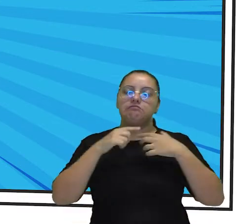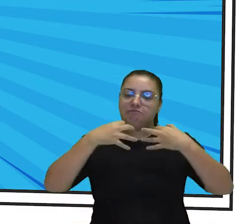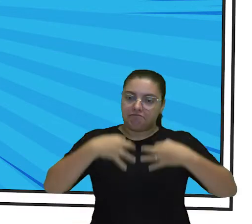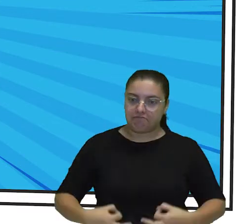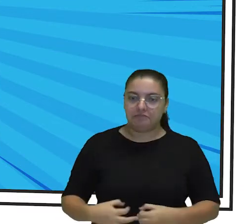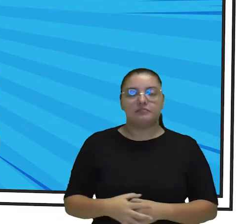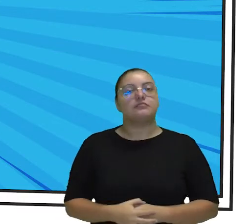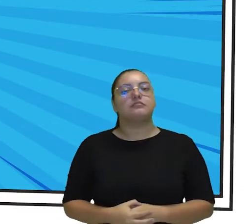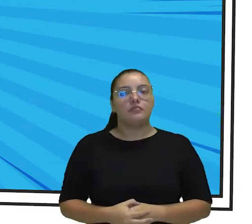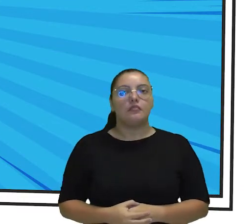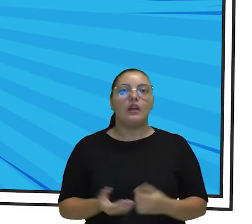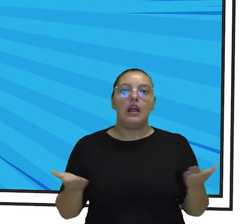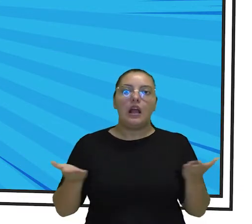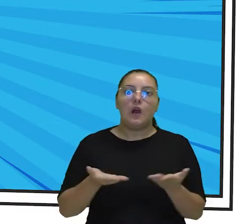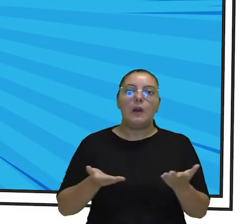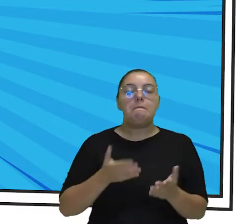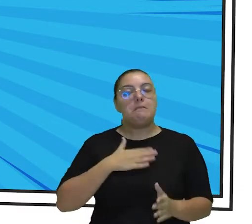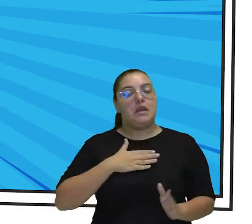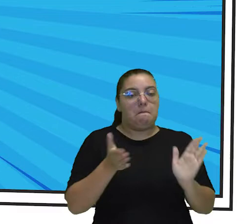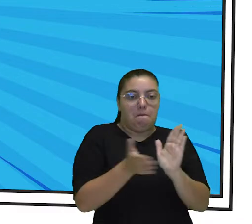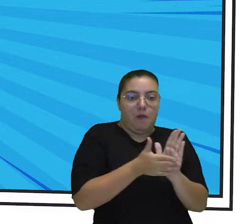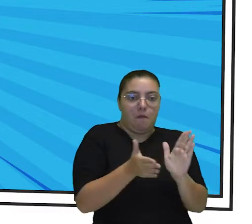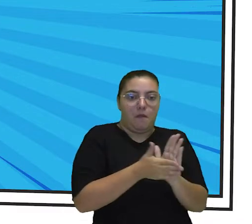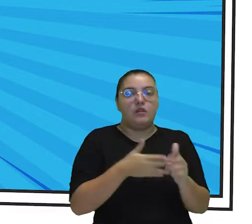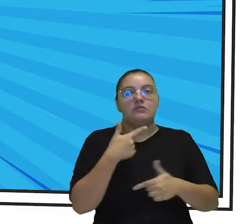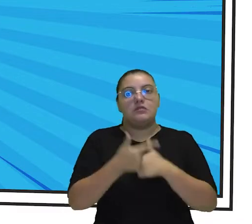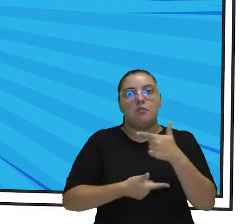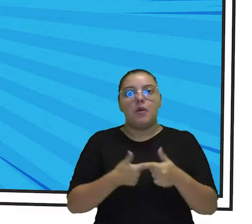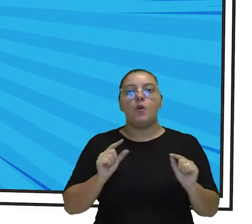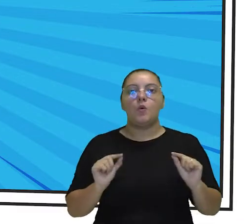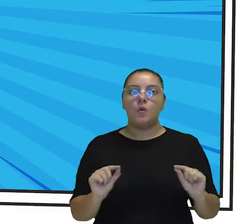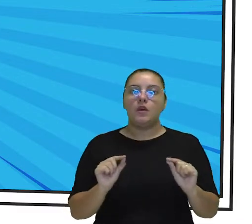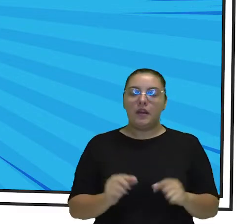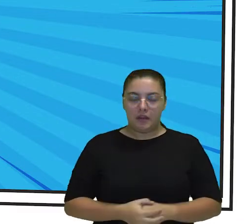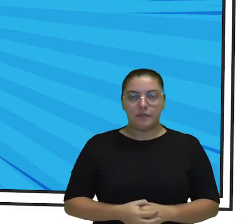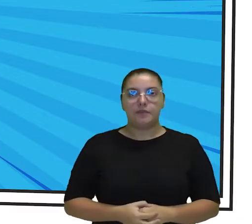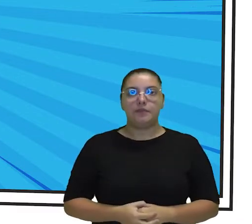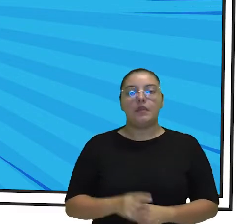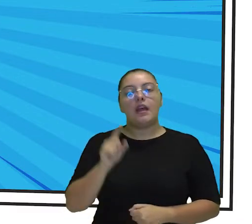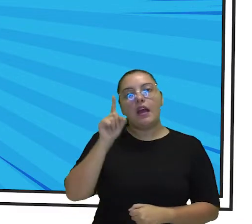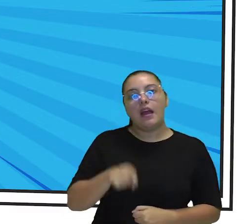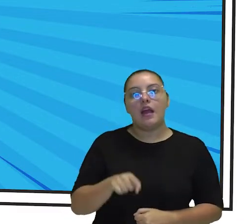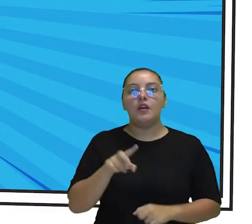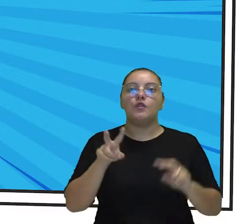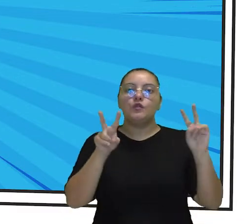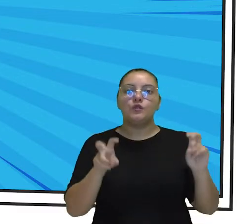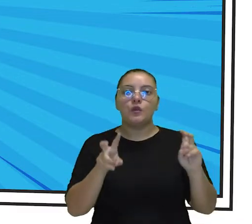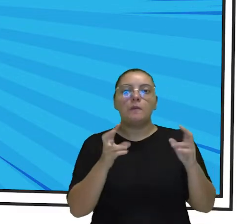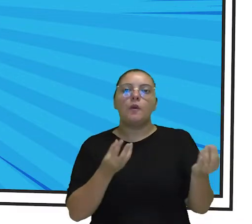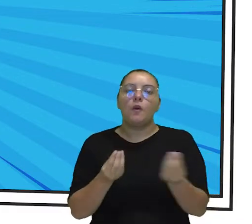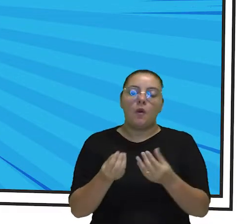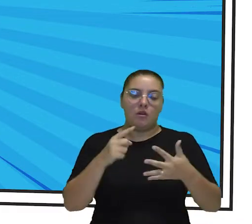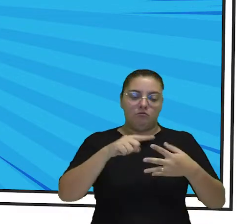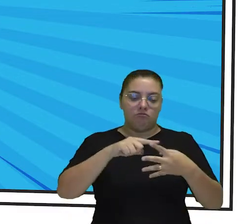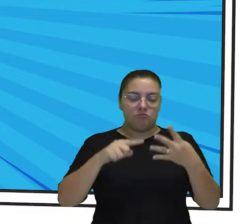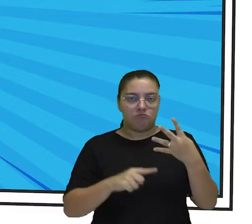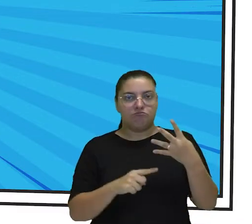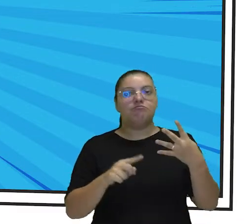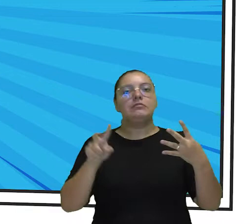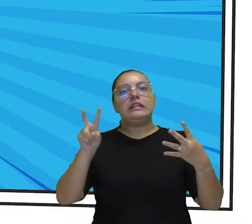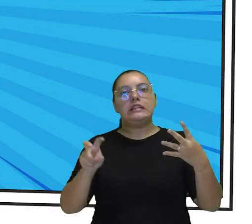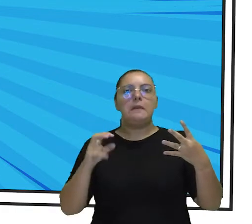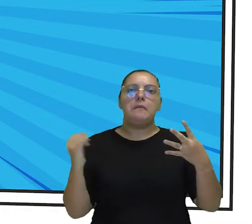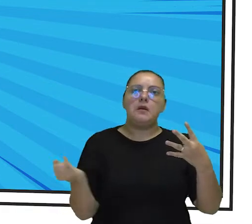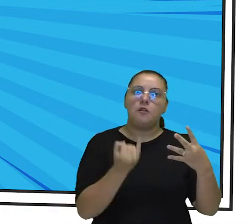bem? Como eu disse, a minha proposta hoje de trabalho é nós fazermos uma abordagem a respeito de 4 temas que são